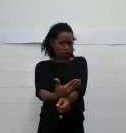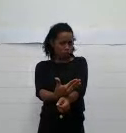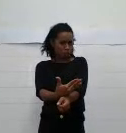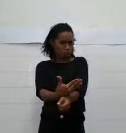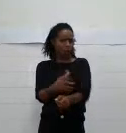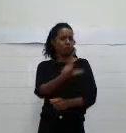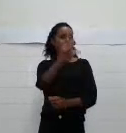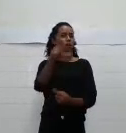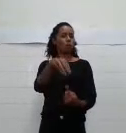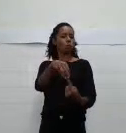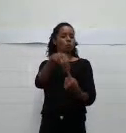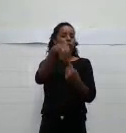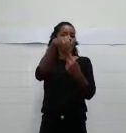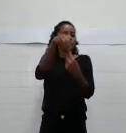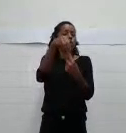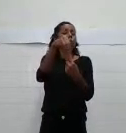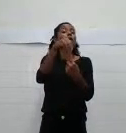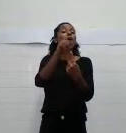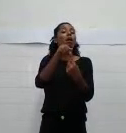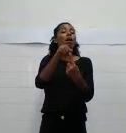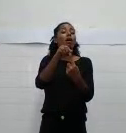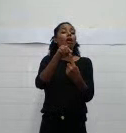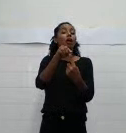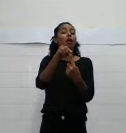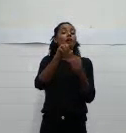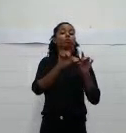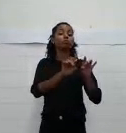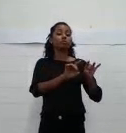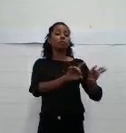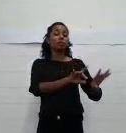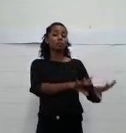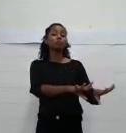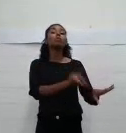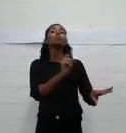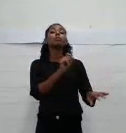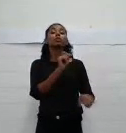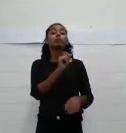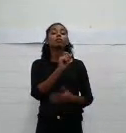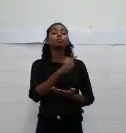estou desconsiderando que há escritores